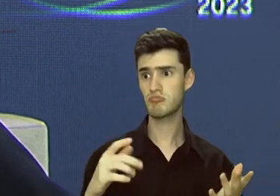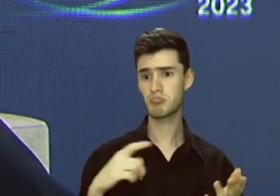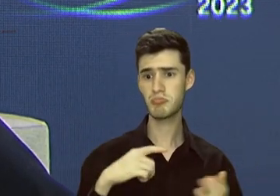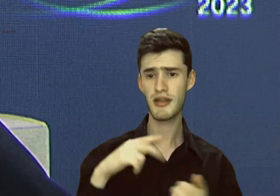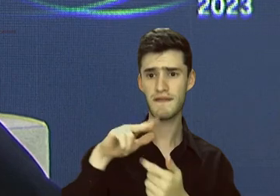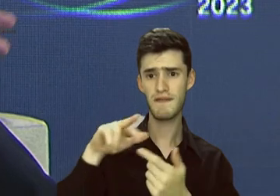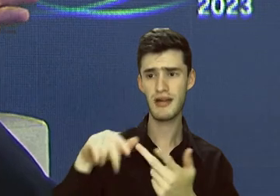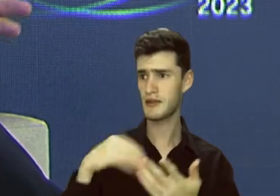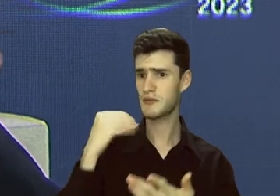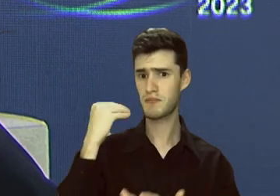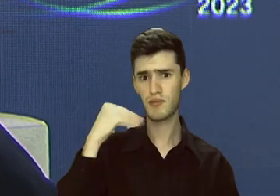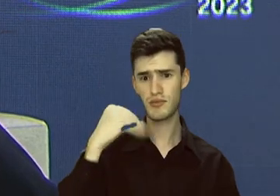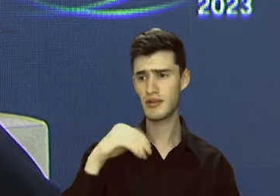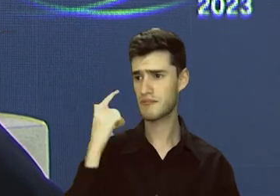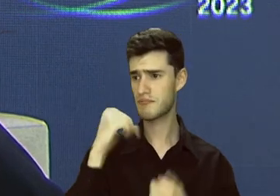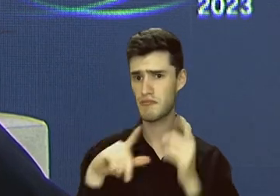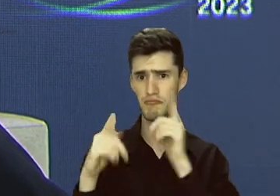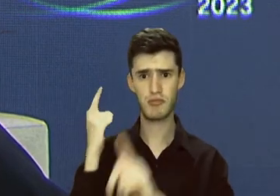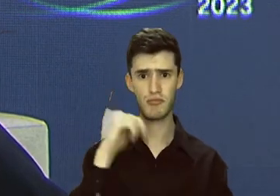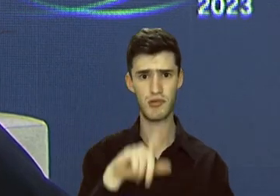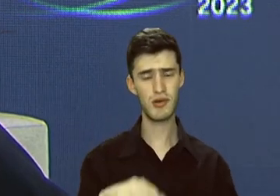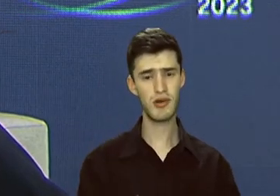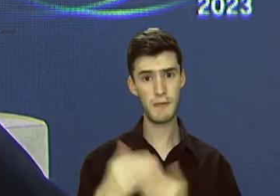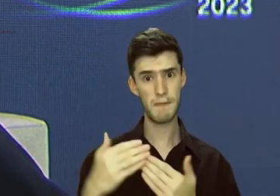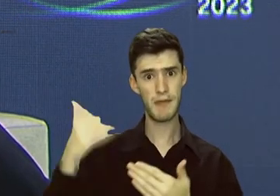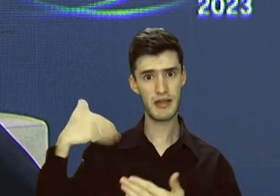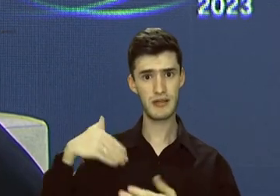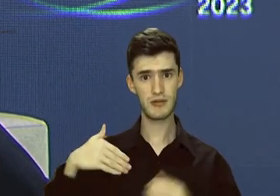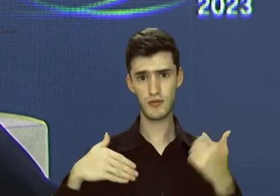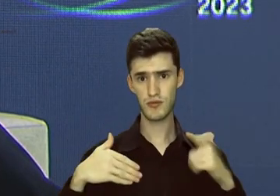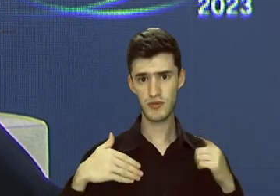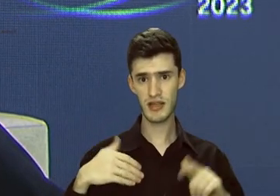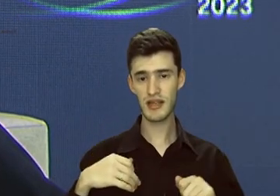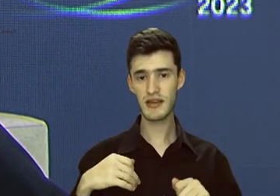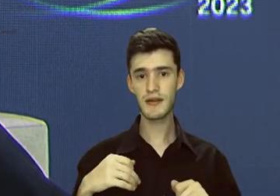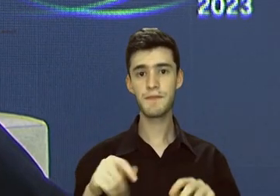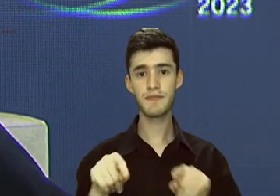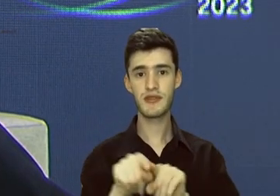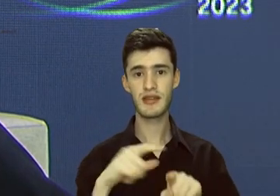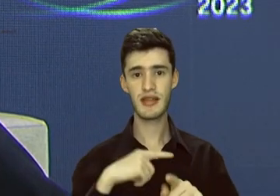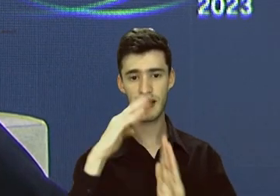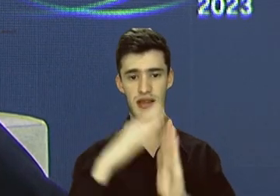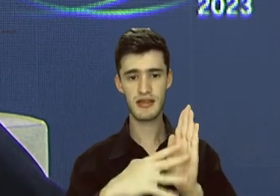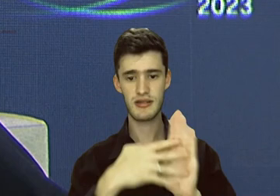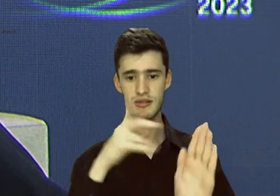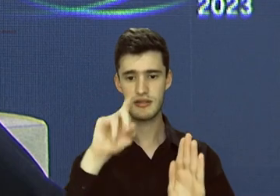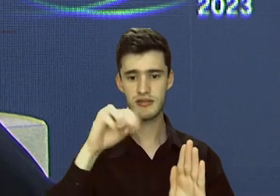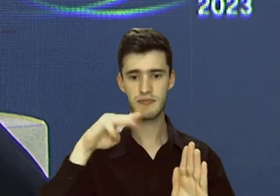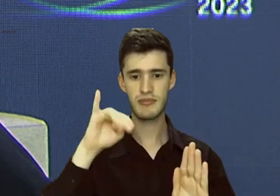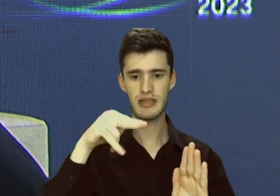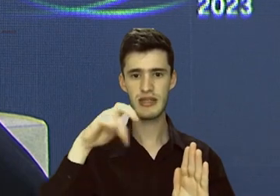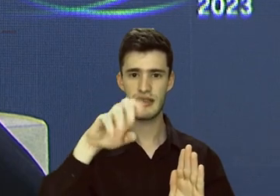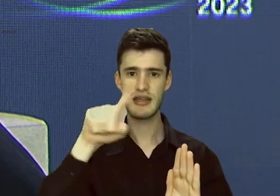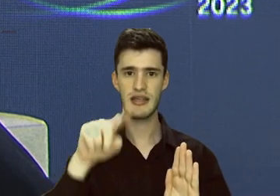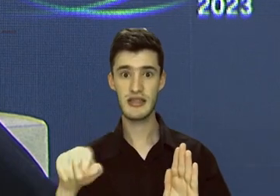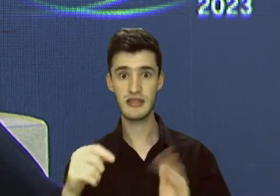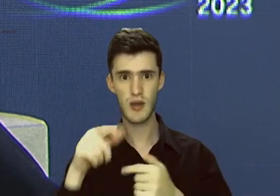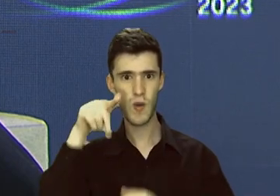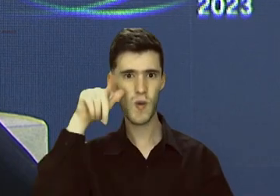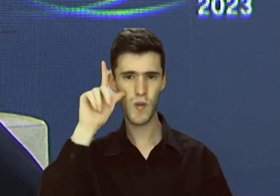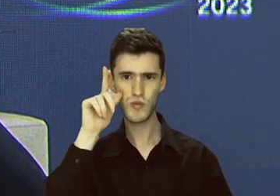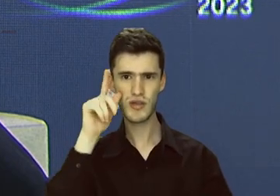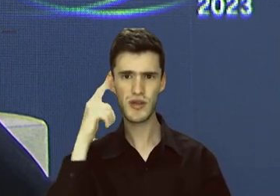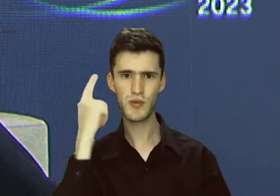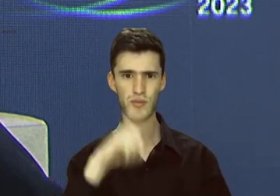não tinha antes e a gente entrou nessa agenda de Menezes também concluímos o nosso terceiro ontem né tínhamos feito